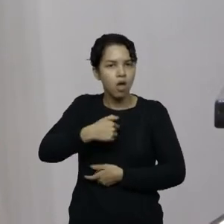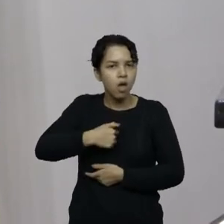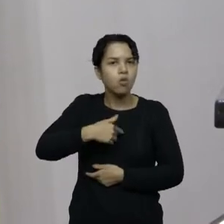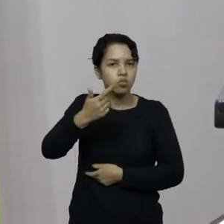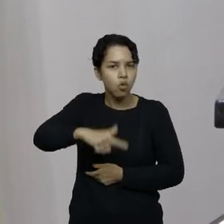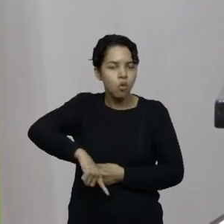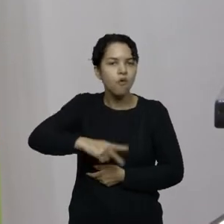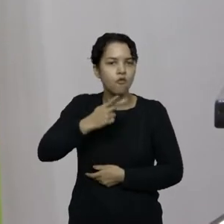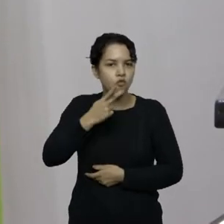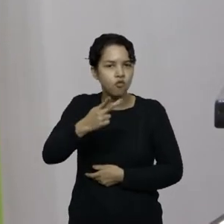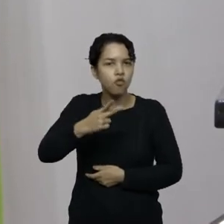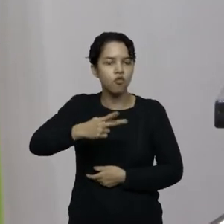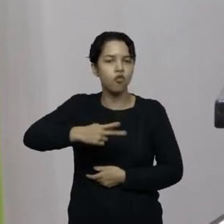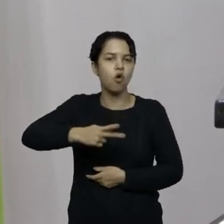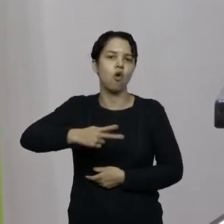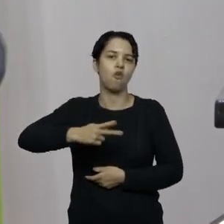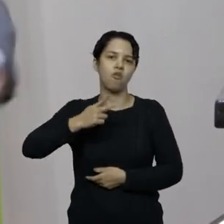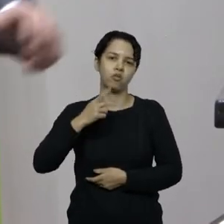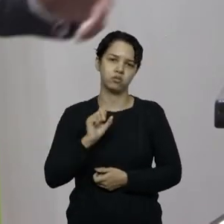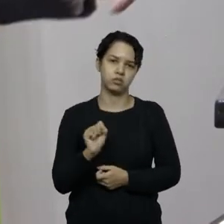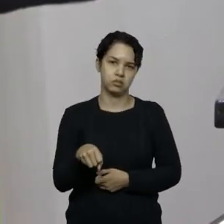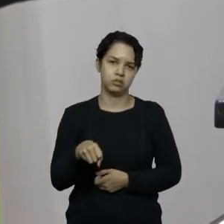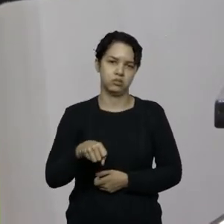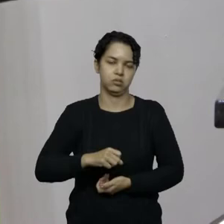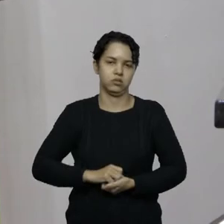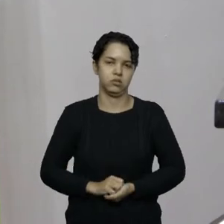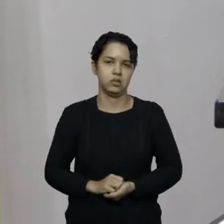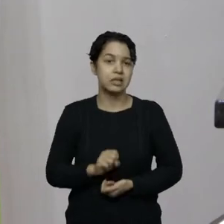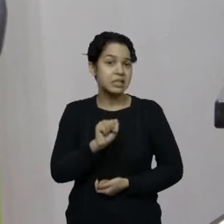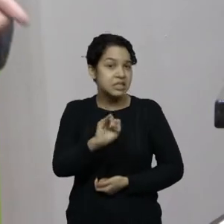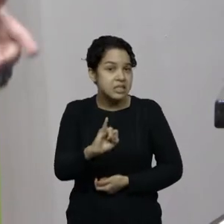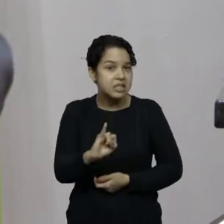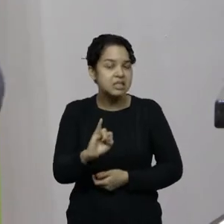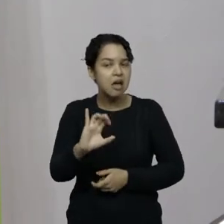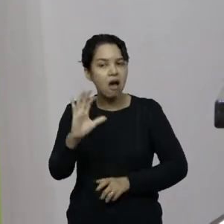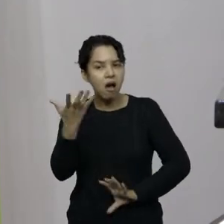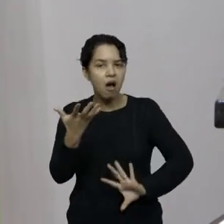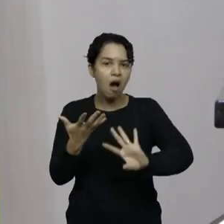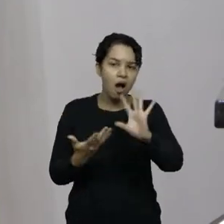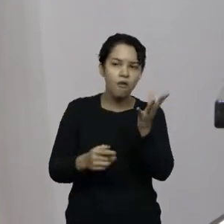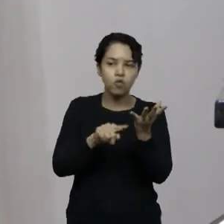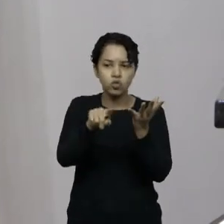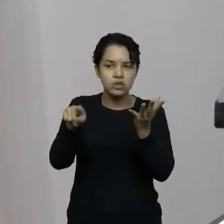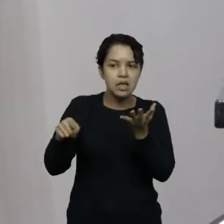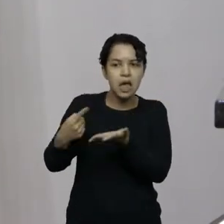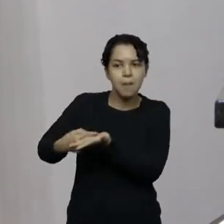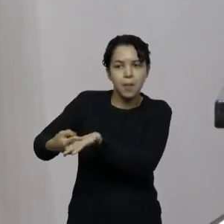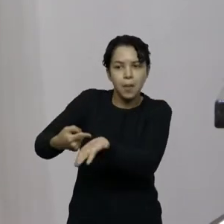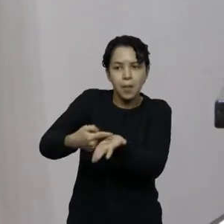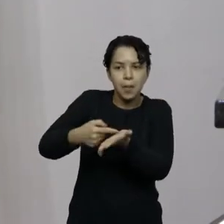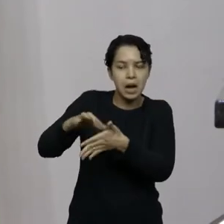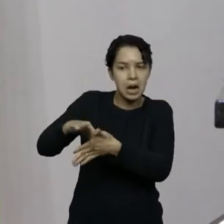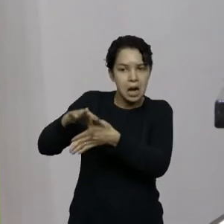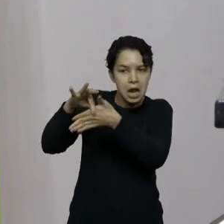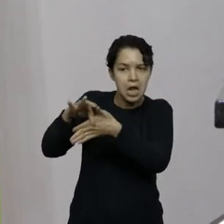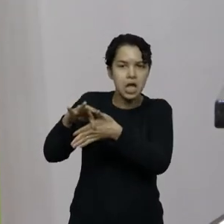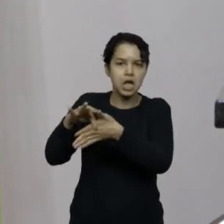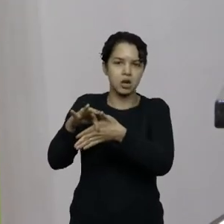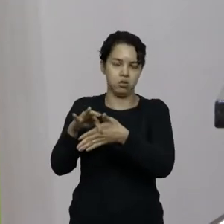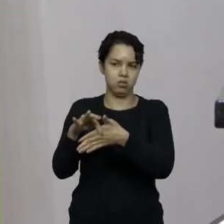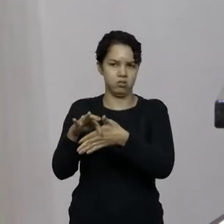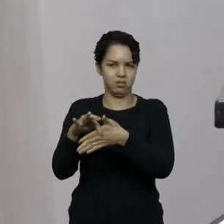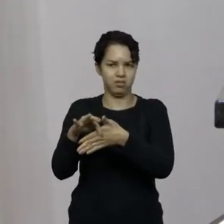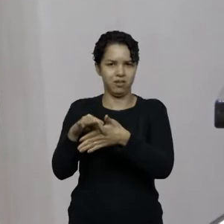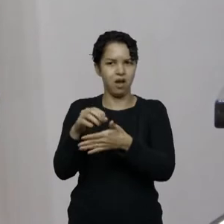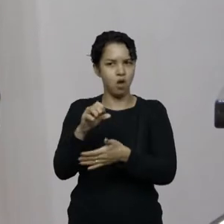levantar as minhas a minha voz se eventualmente o senhores faz um acordo de líderes aqui que não se sobrepõe ao direito